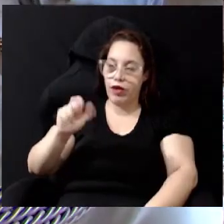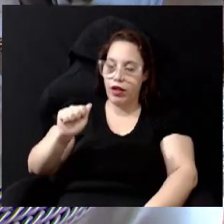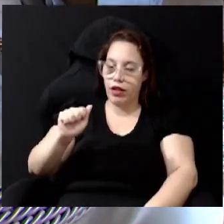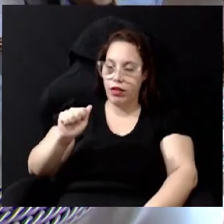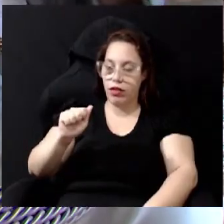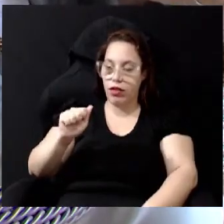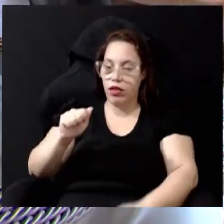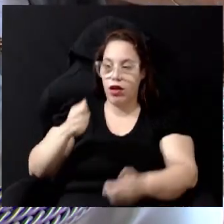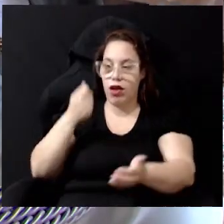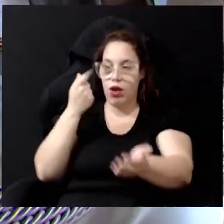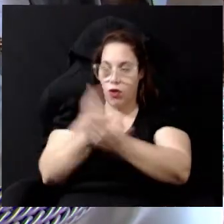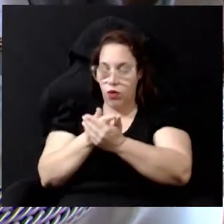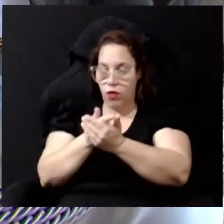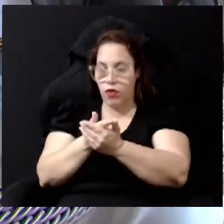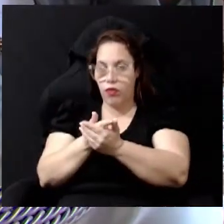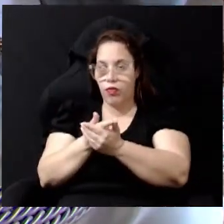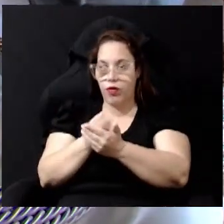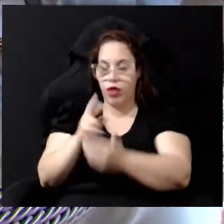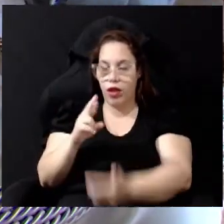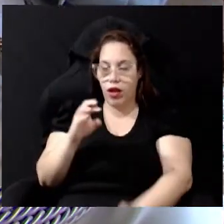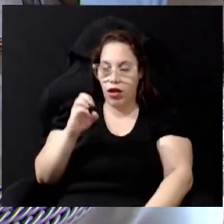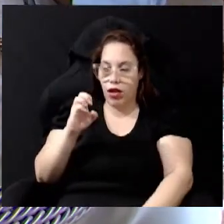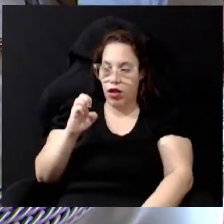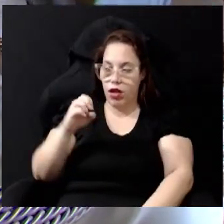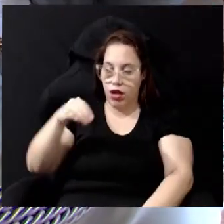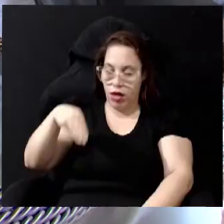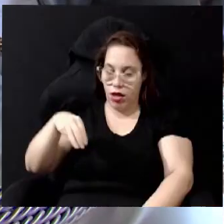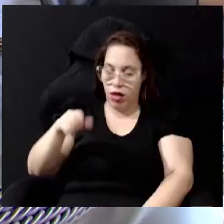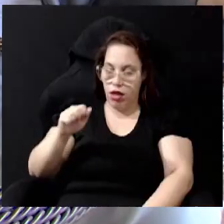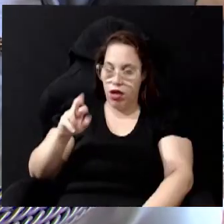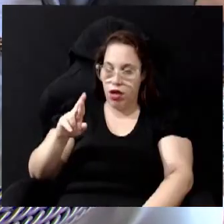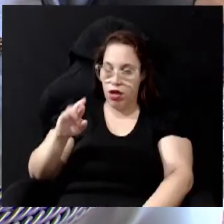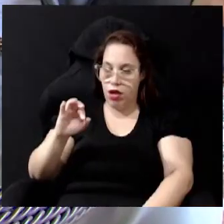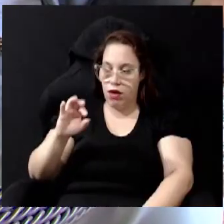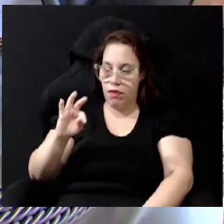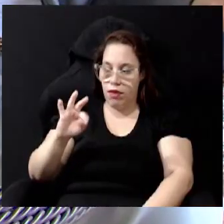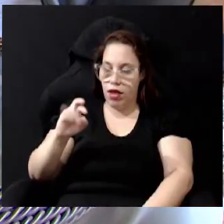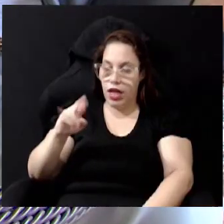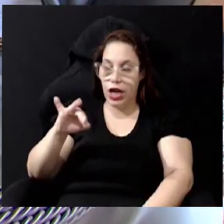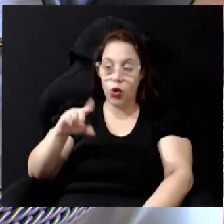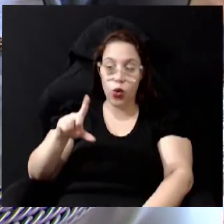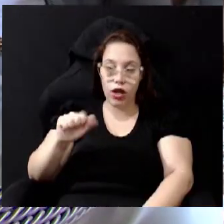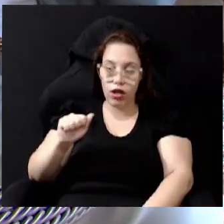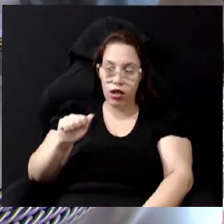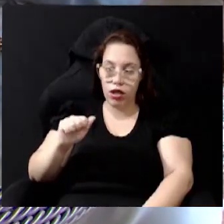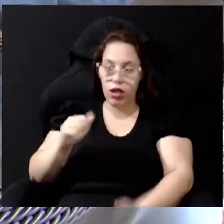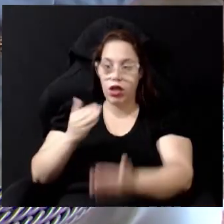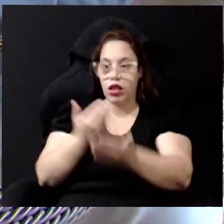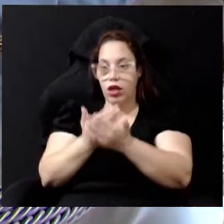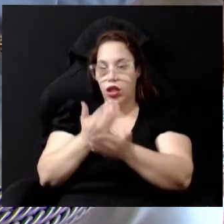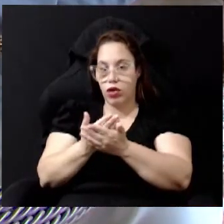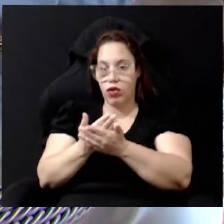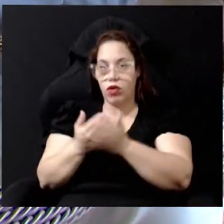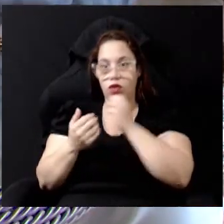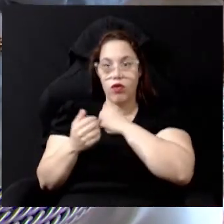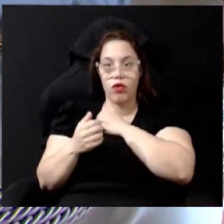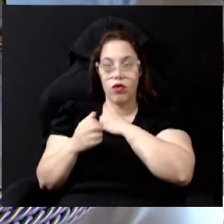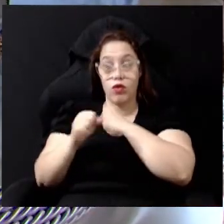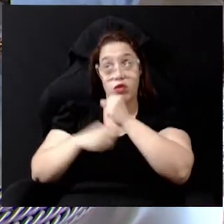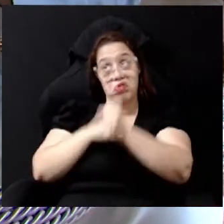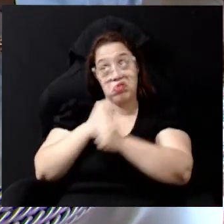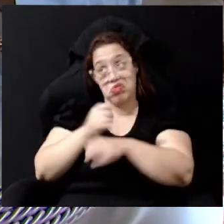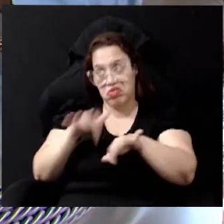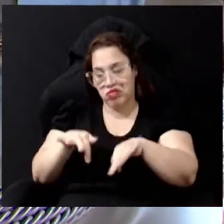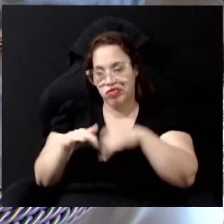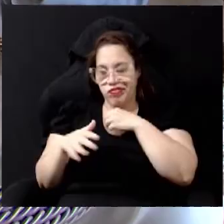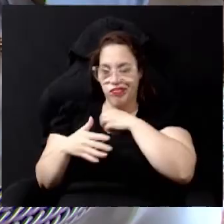a rematrícula acaba acontecendo num período tumultuado, as pessoas não fazem rematrícula no final do ano e acabam fazendo